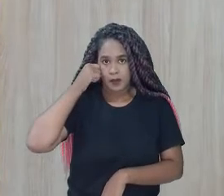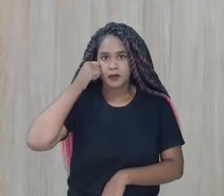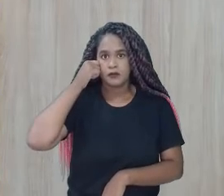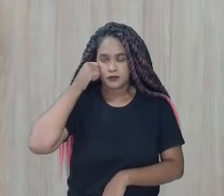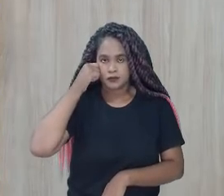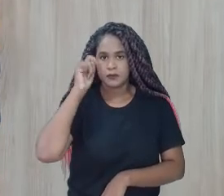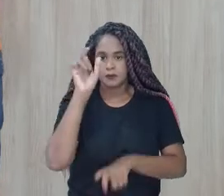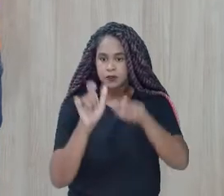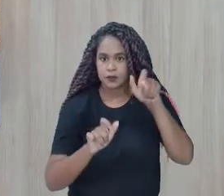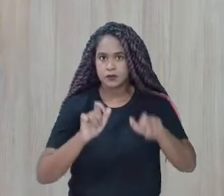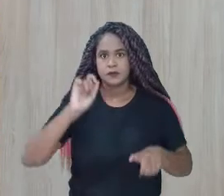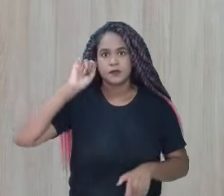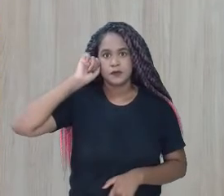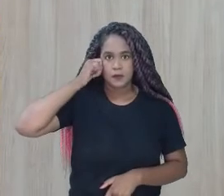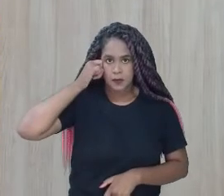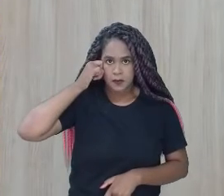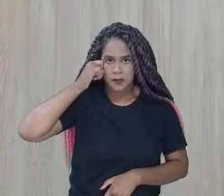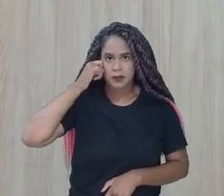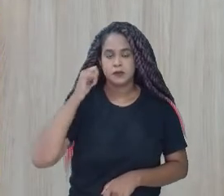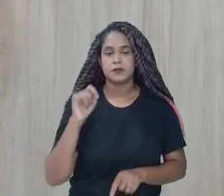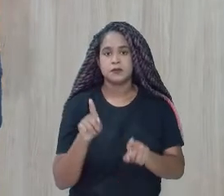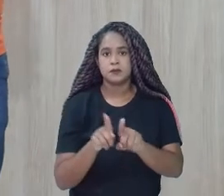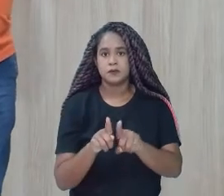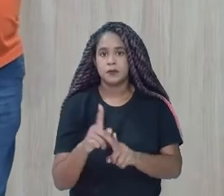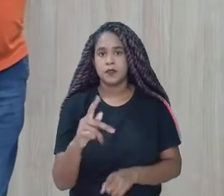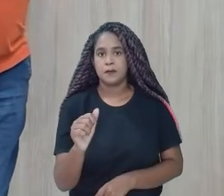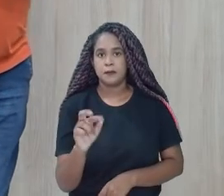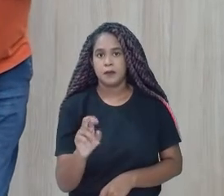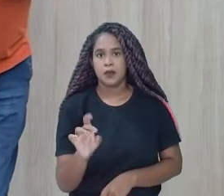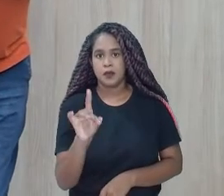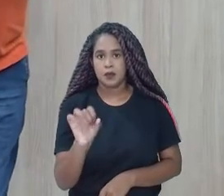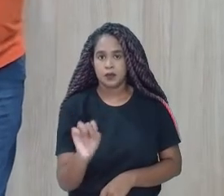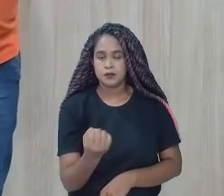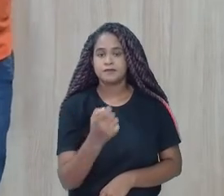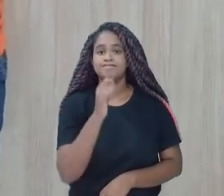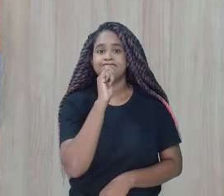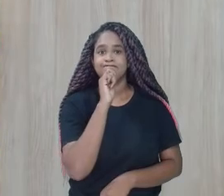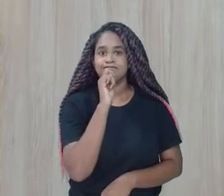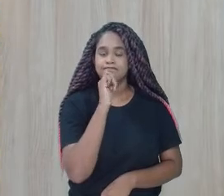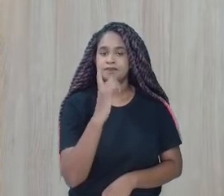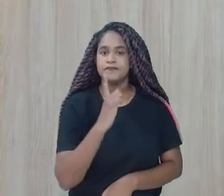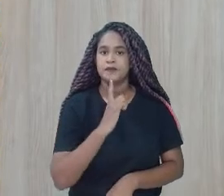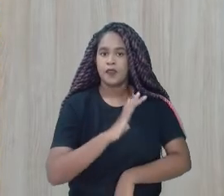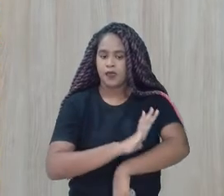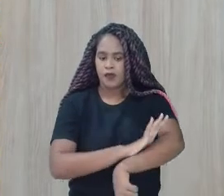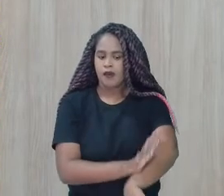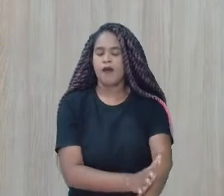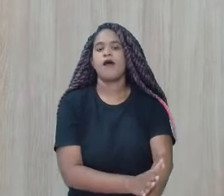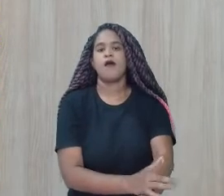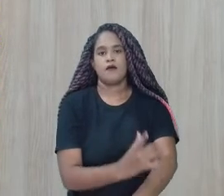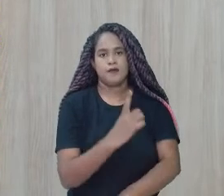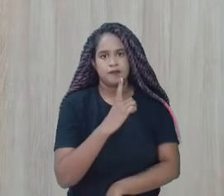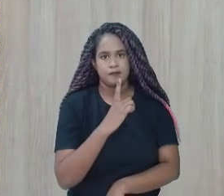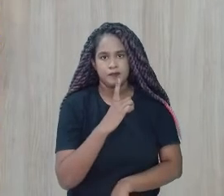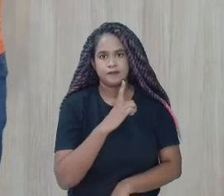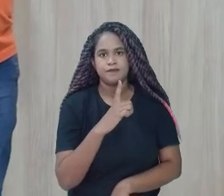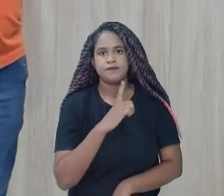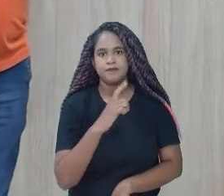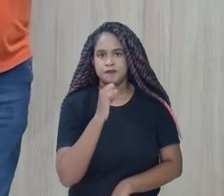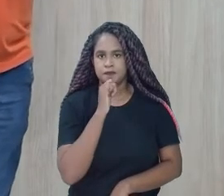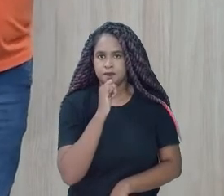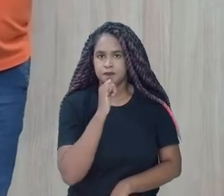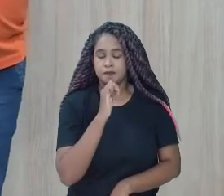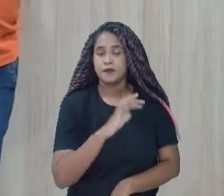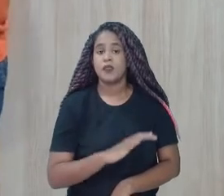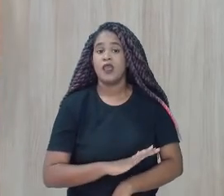né, pretos e pardos, então a gente ainda tem um resquício muito grande do racismo. Né? Racismo que